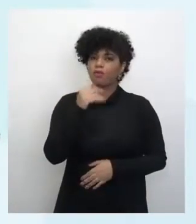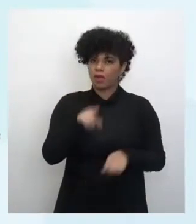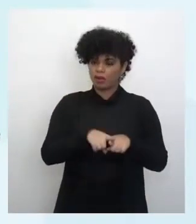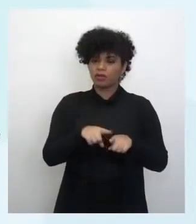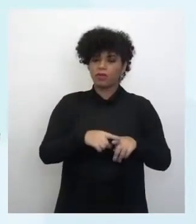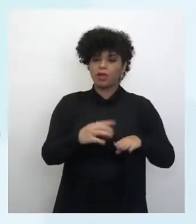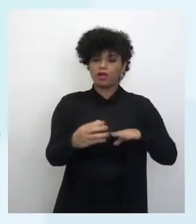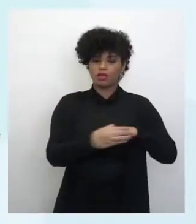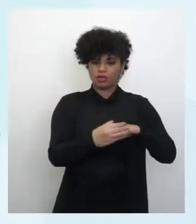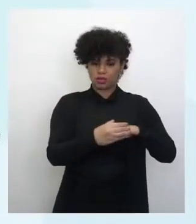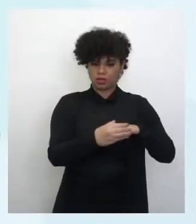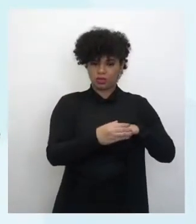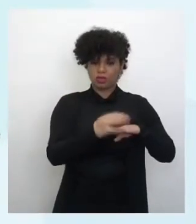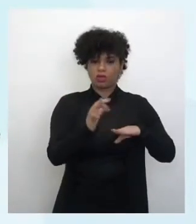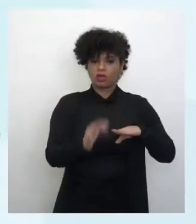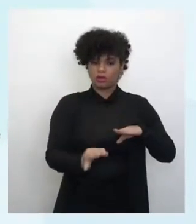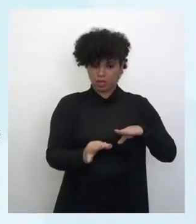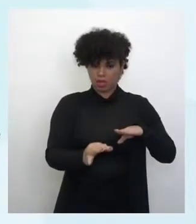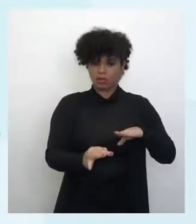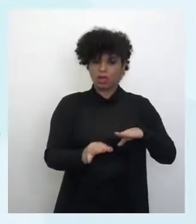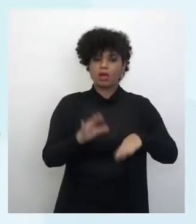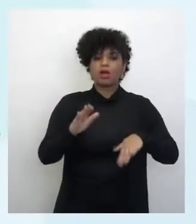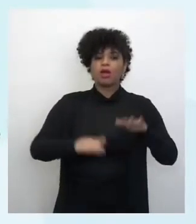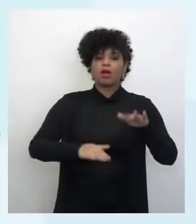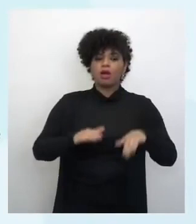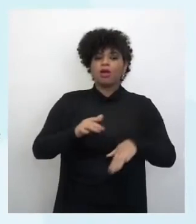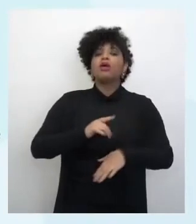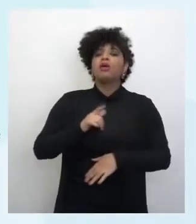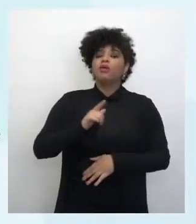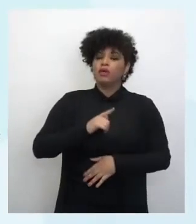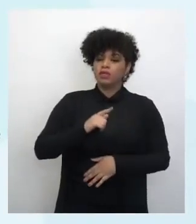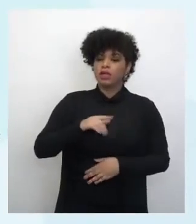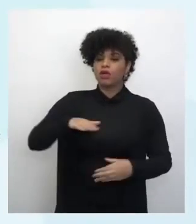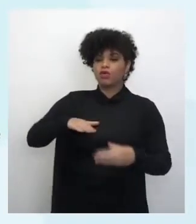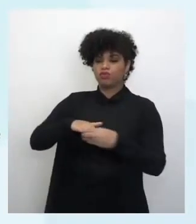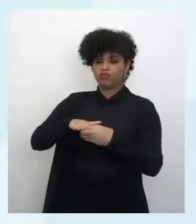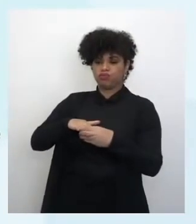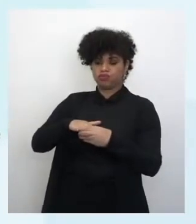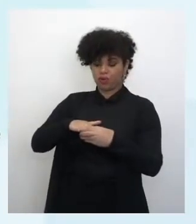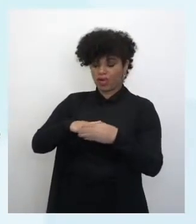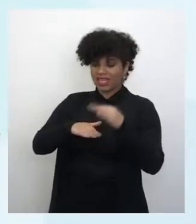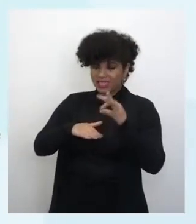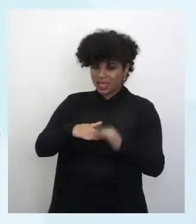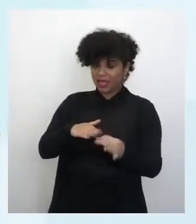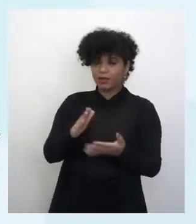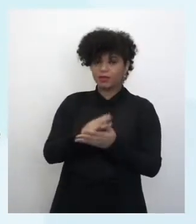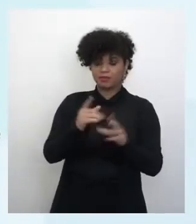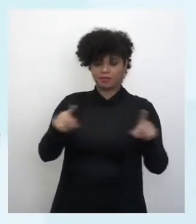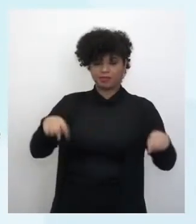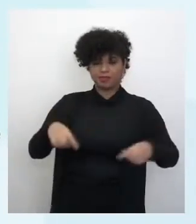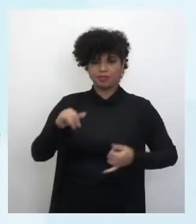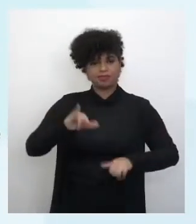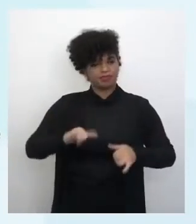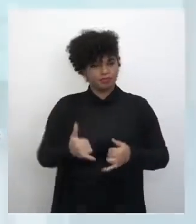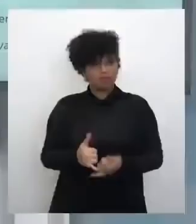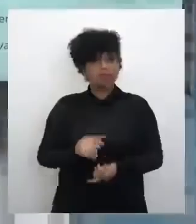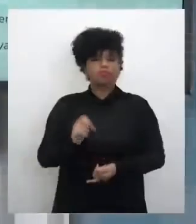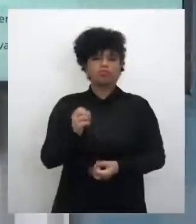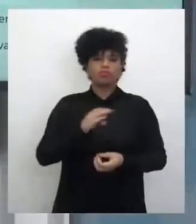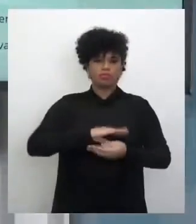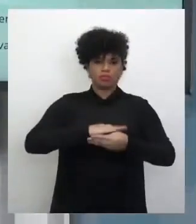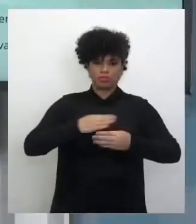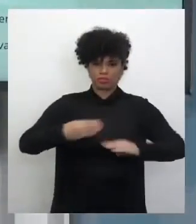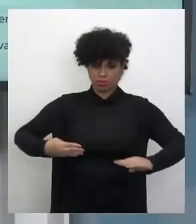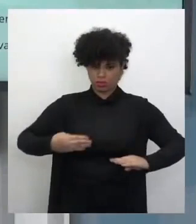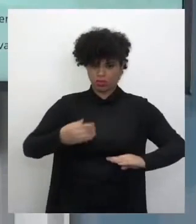adequado. Às vezes o laboratório também pede para você colocar um sapato adequado. Em laboratório de química, de biologia, você não